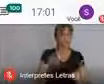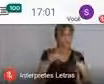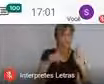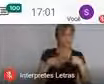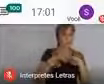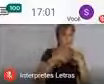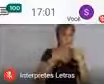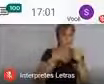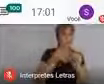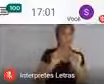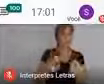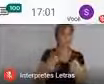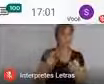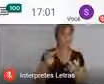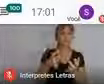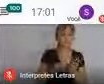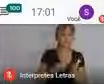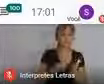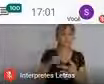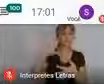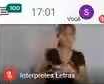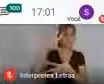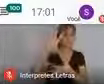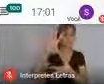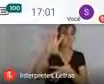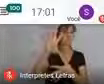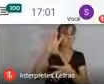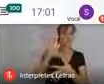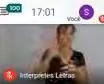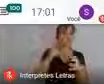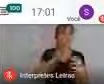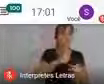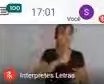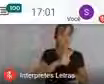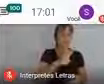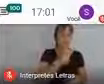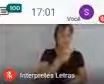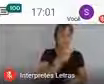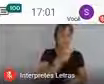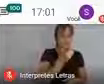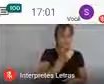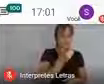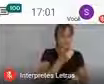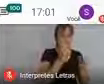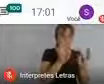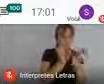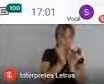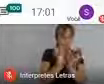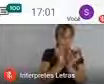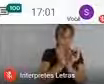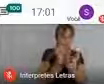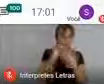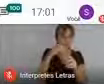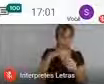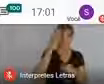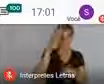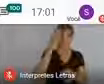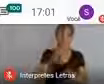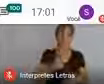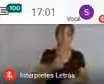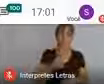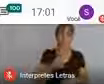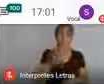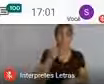linguística, que ele mapeou nessas 6 comunidades quilombolas do Nordeste Paraense. Eu gostaria de chamar a atenção para